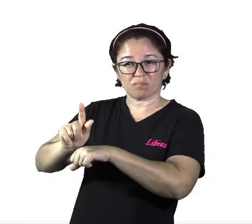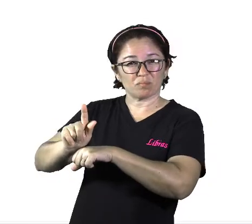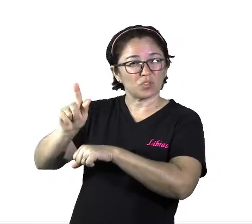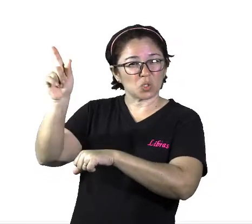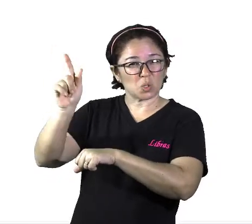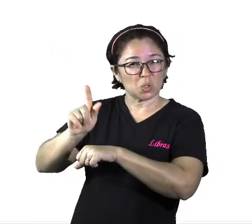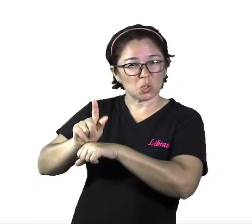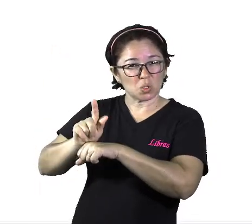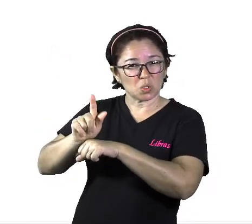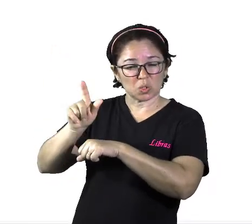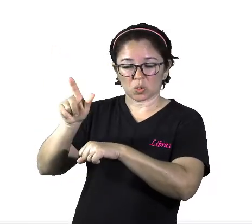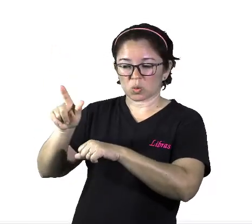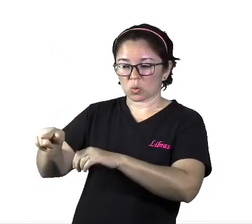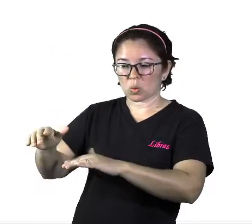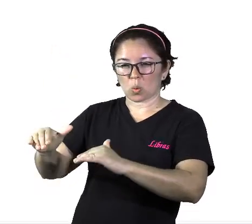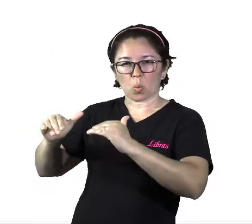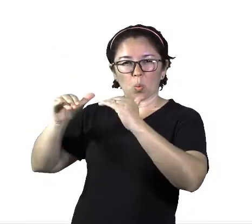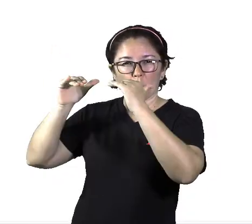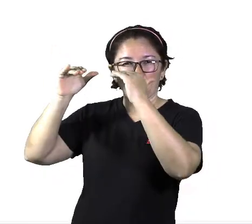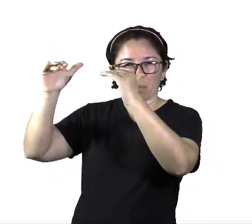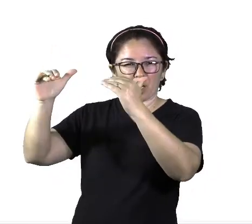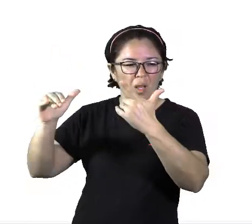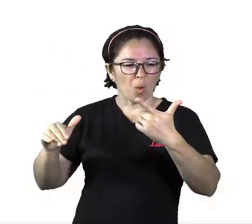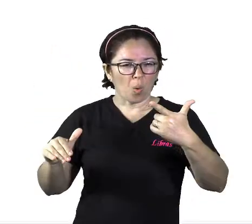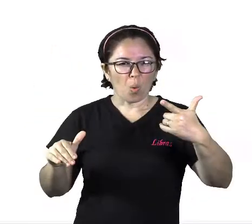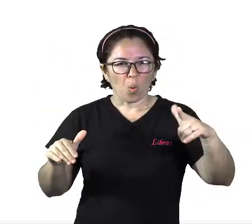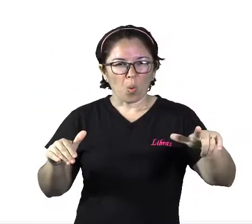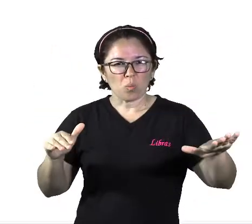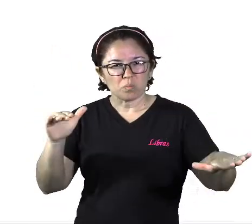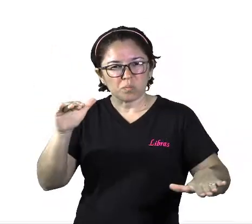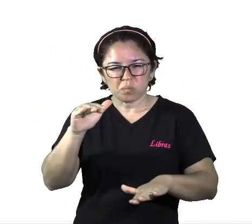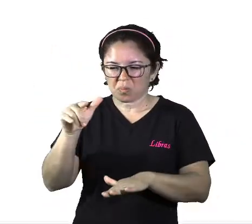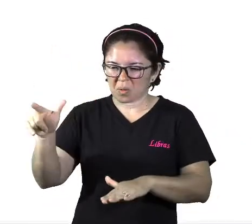de cometer o crime, de modo que ninguém possa